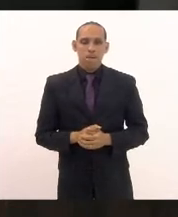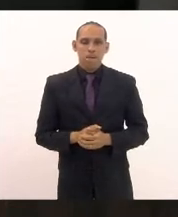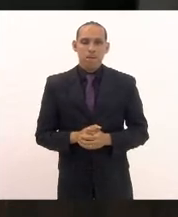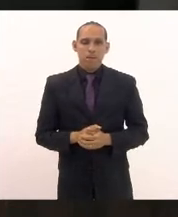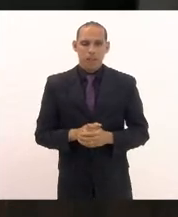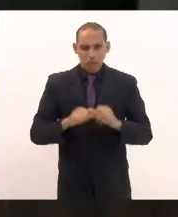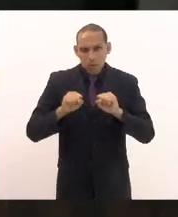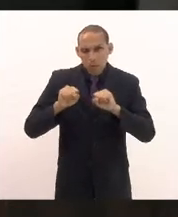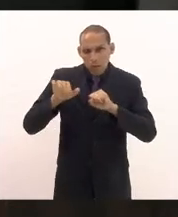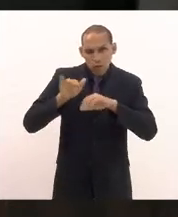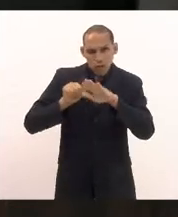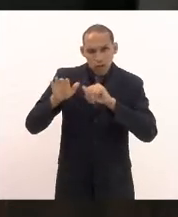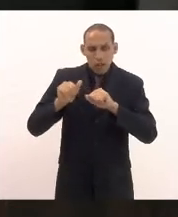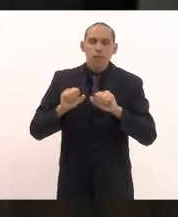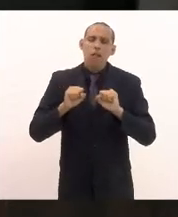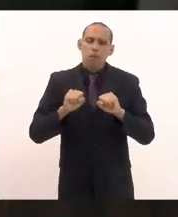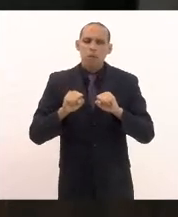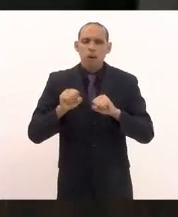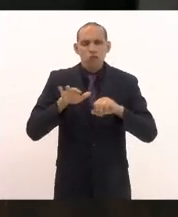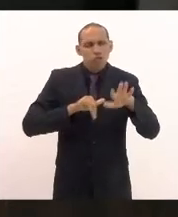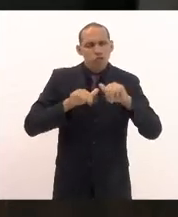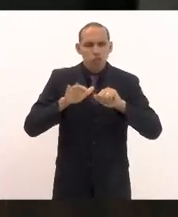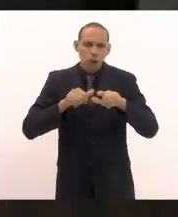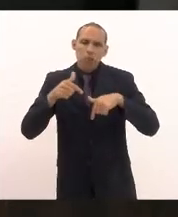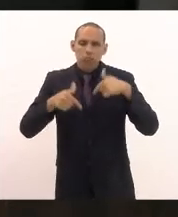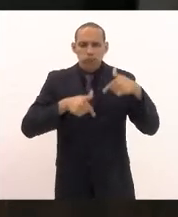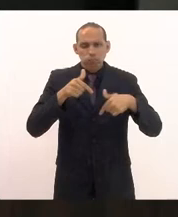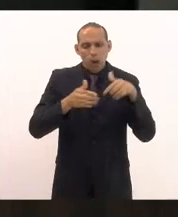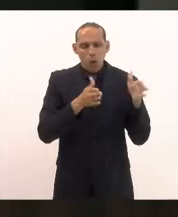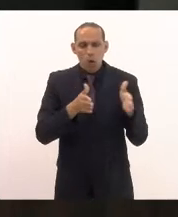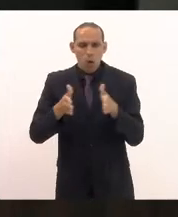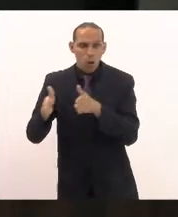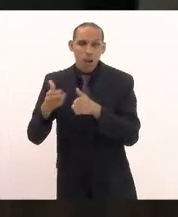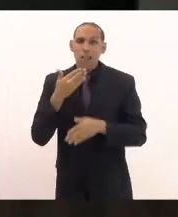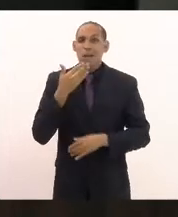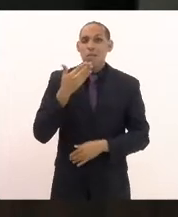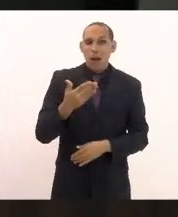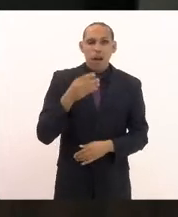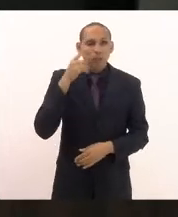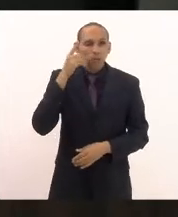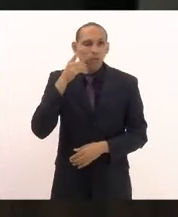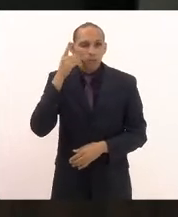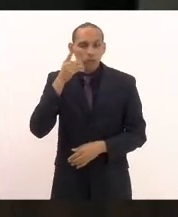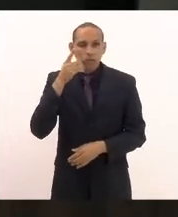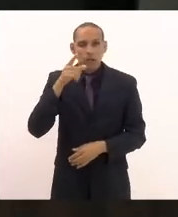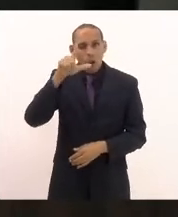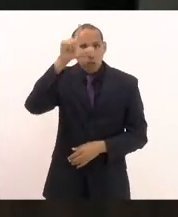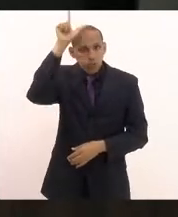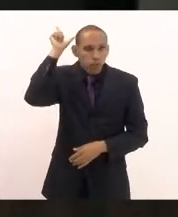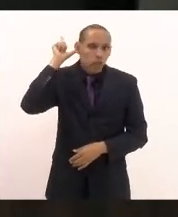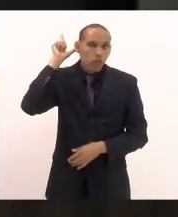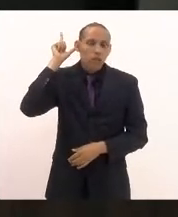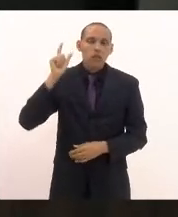Pode chamar? Vou chamar os trabalhos à ordem então, e pedir chamar ao deputado Luiz